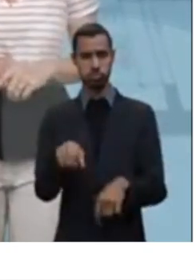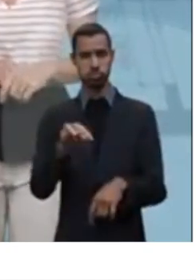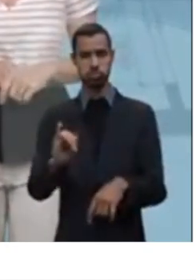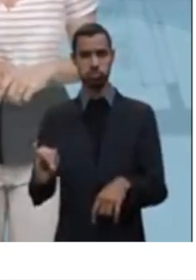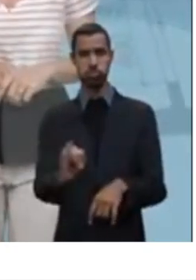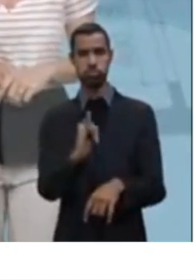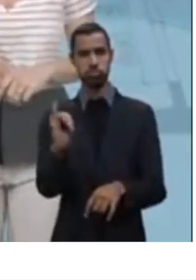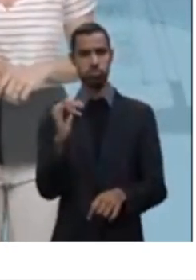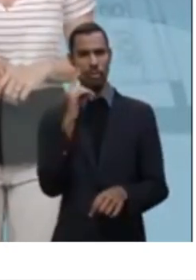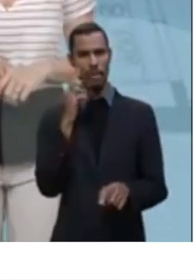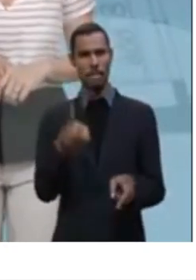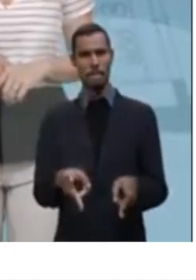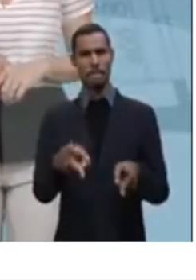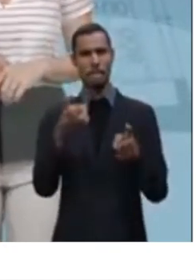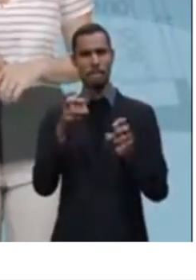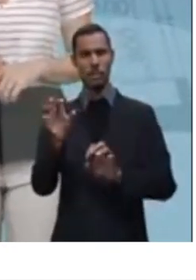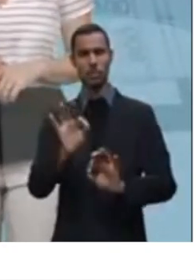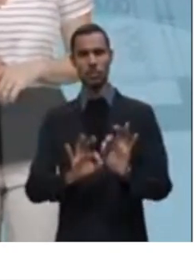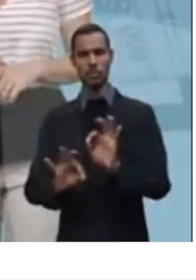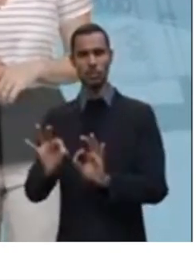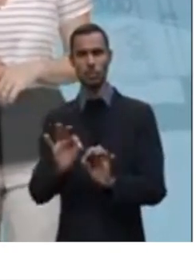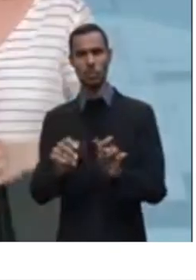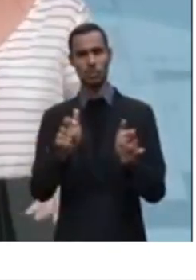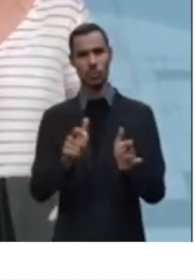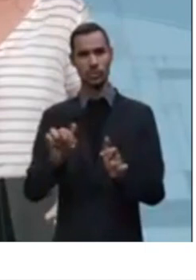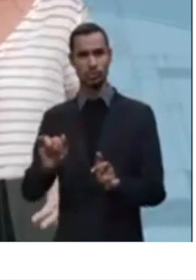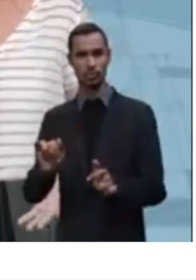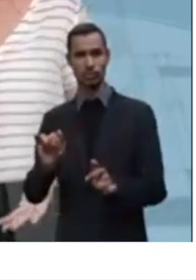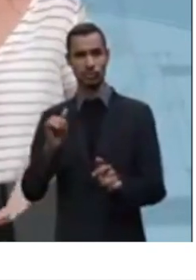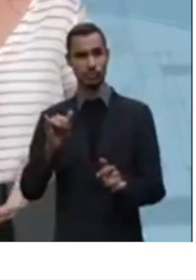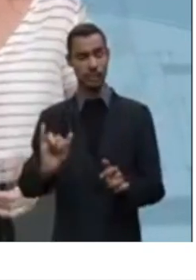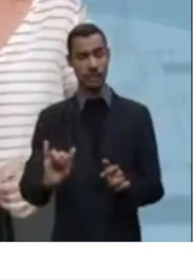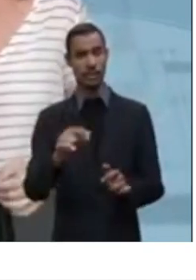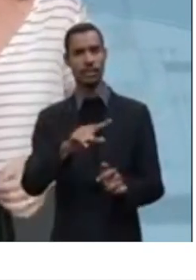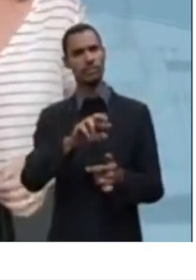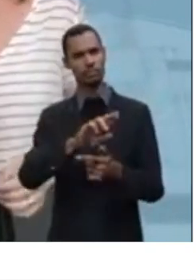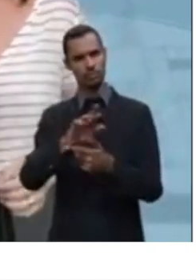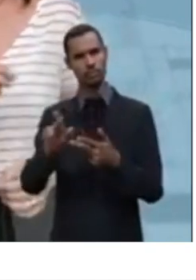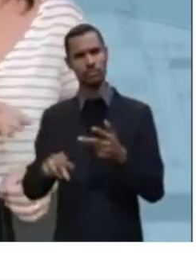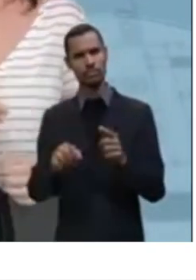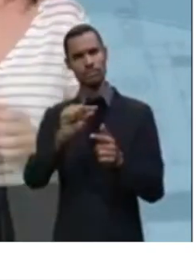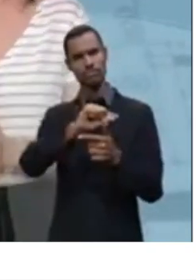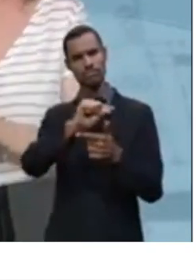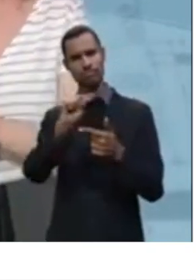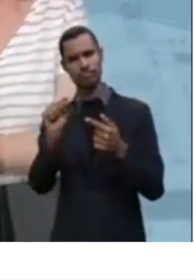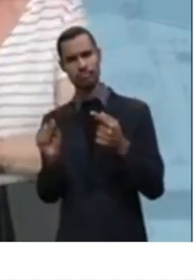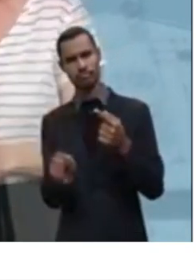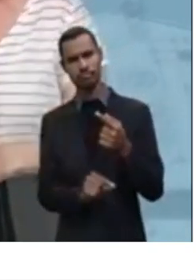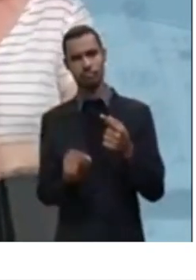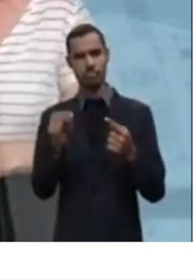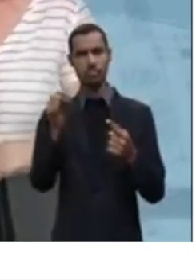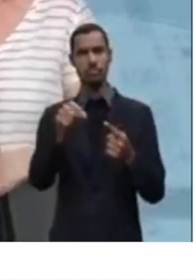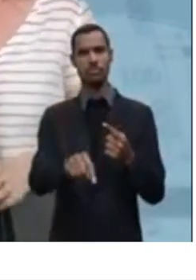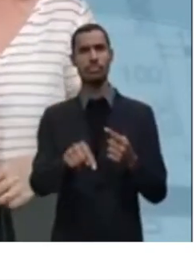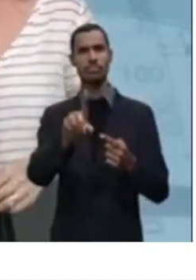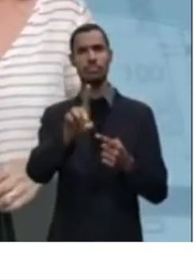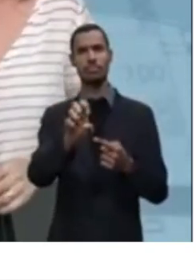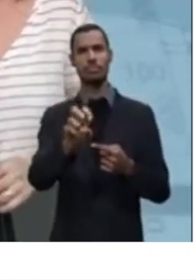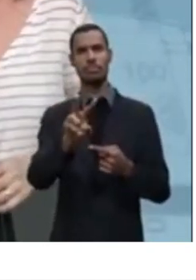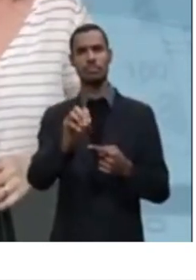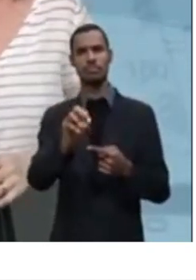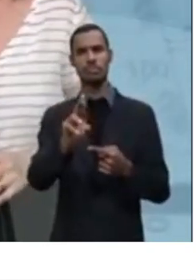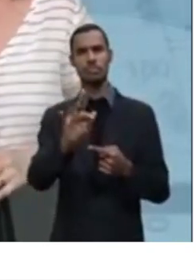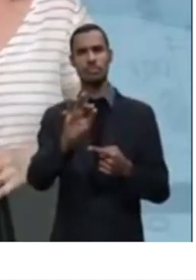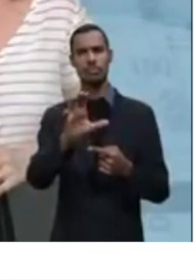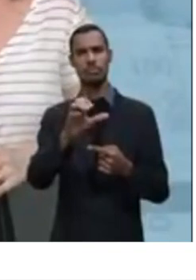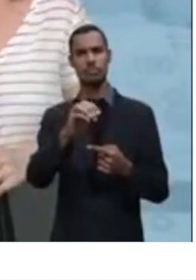fundação, observando os deslocamentos provocados. Esses dados vão gerar o gráfico tensão versus deformação, que